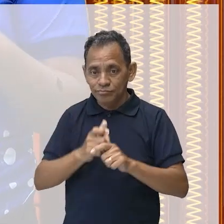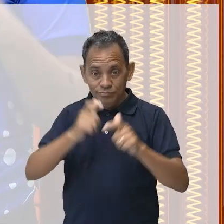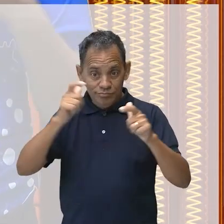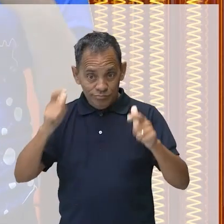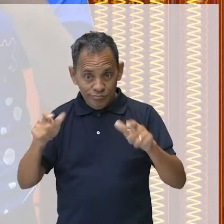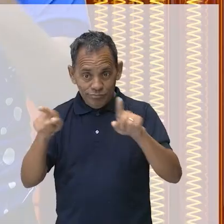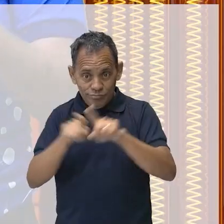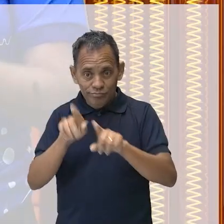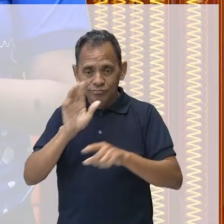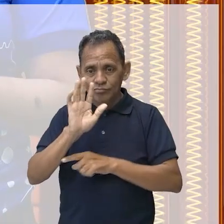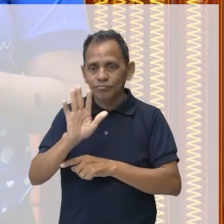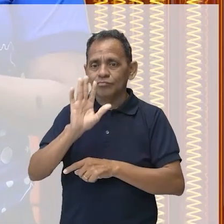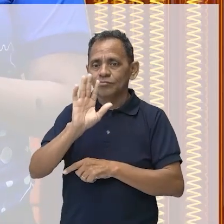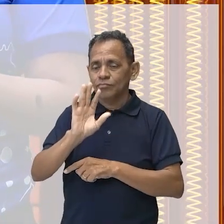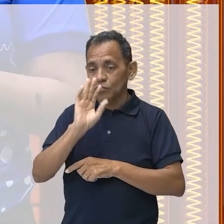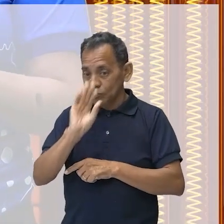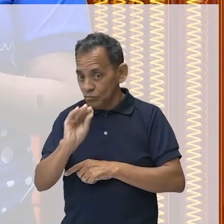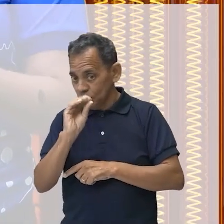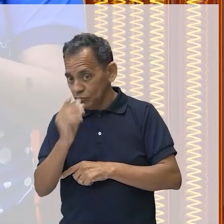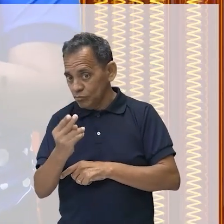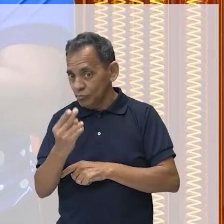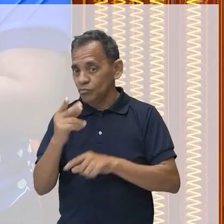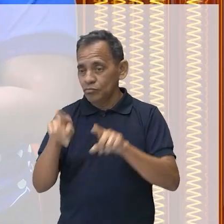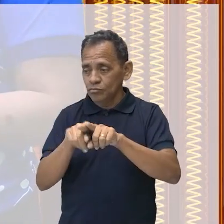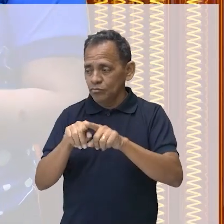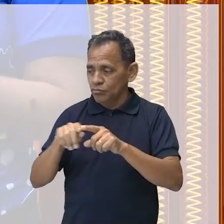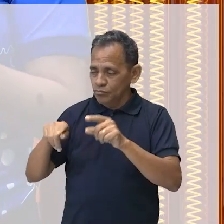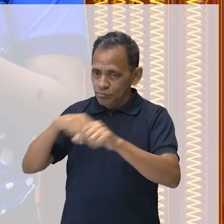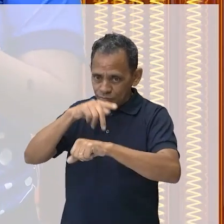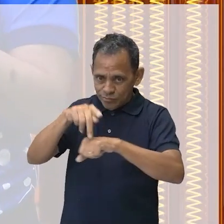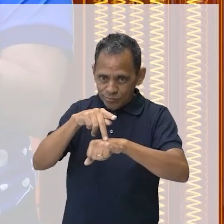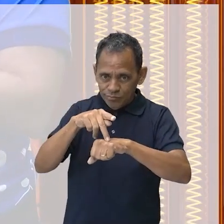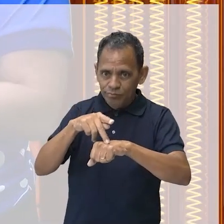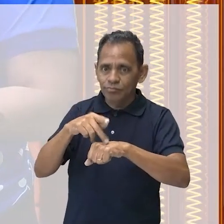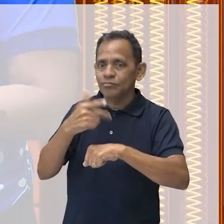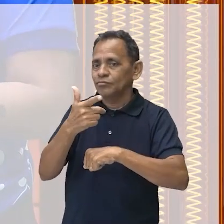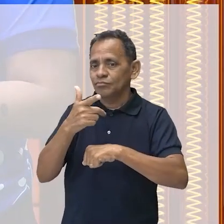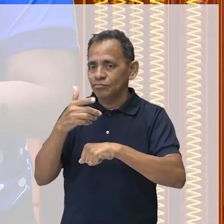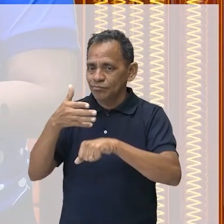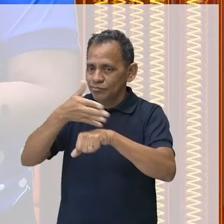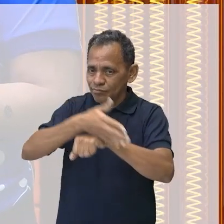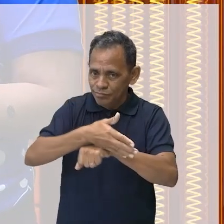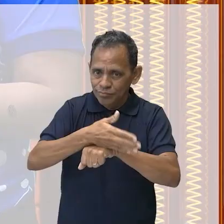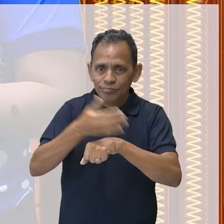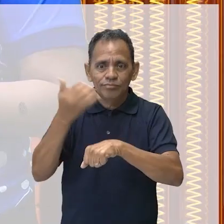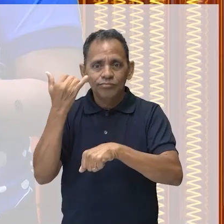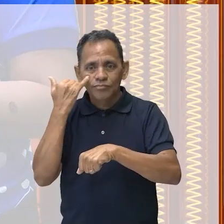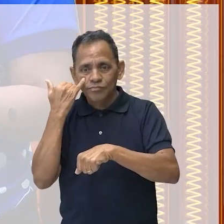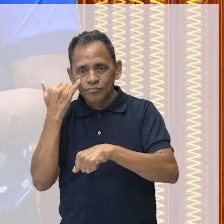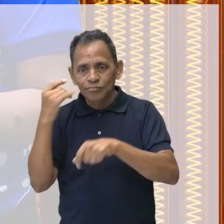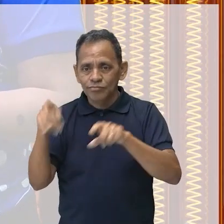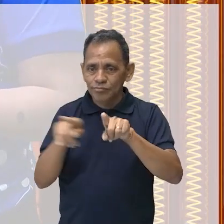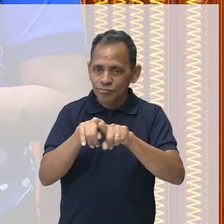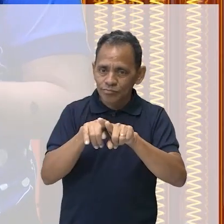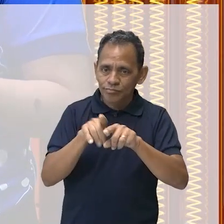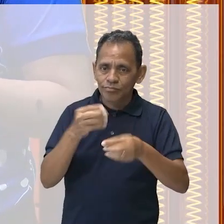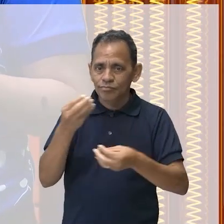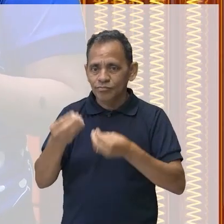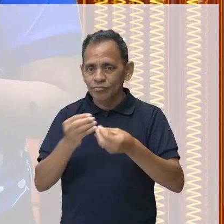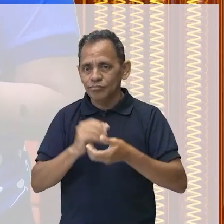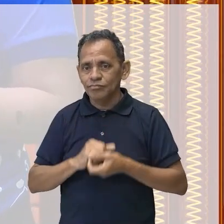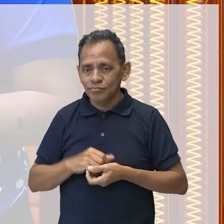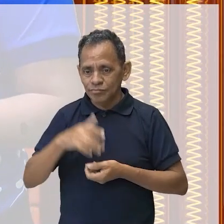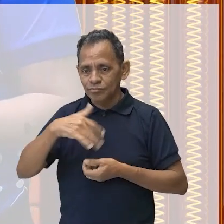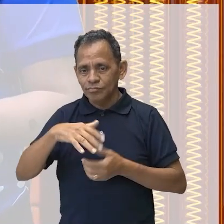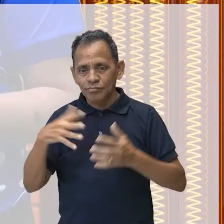ainda estão passando por esse processo de desenvolvimento, a população, né, que está ligada àquela parte ali de conflitos, muitas vezes,